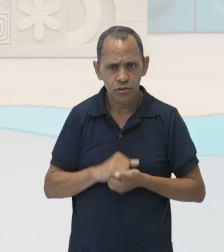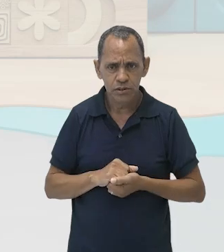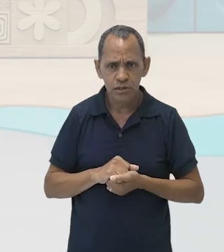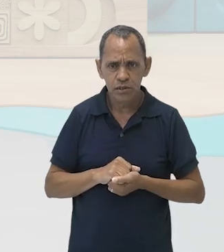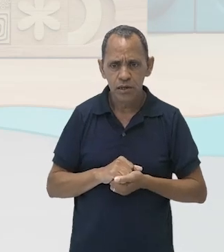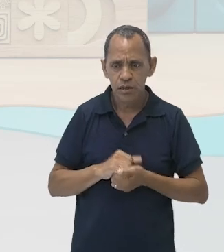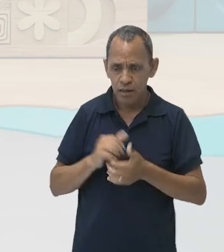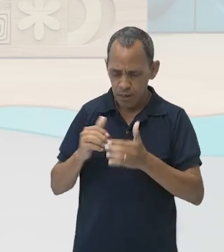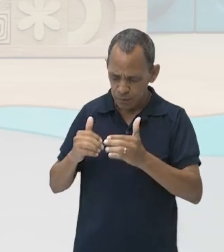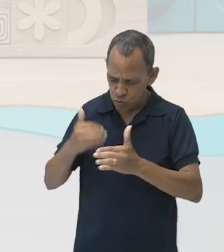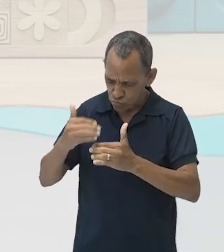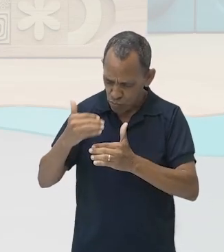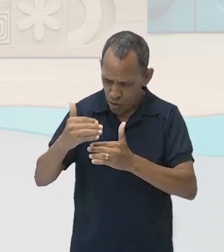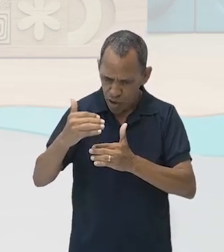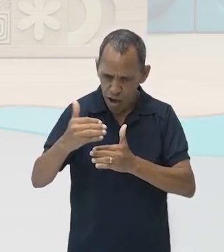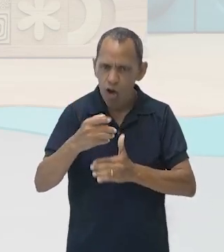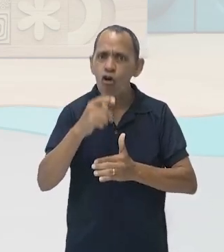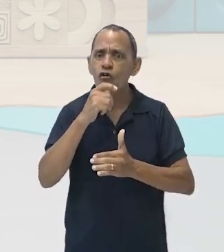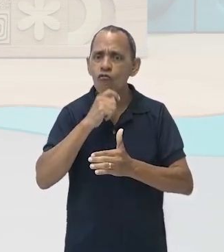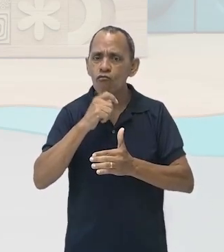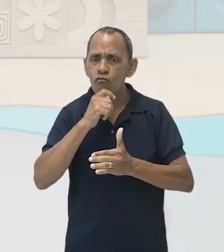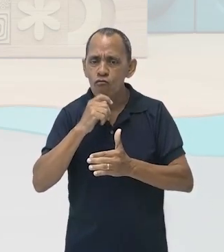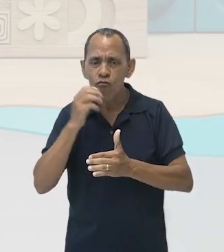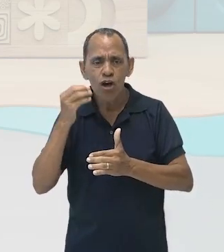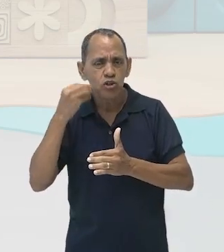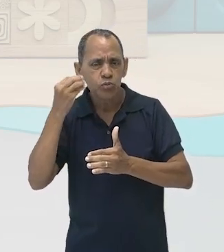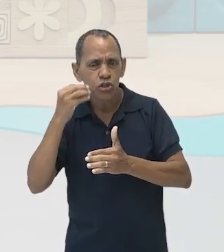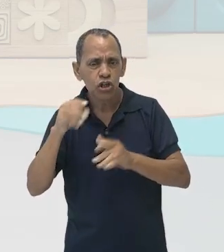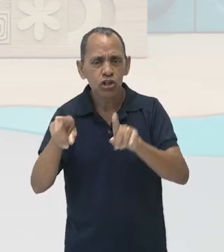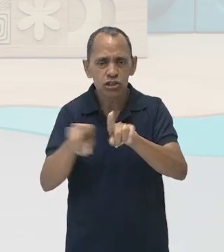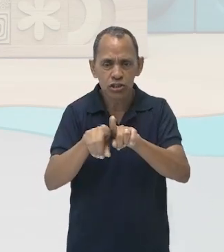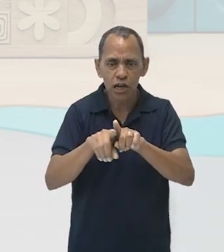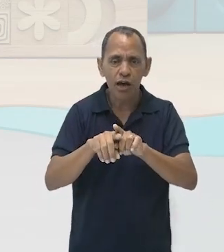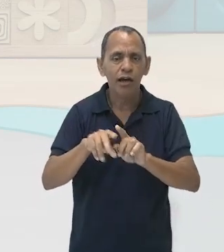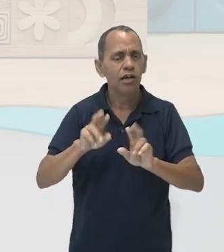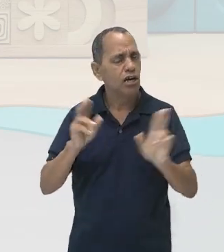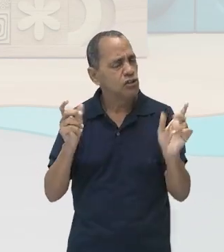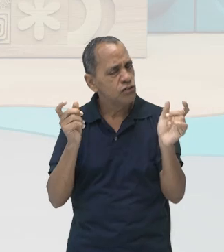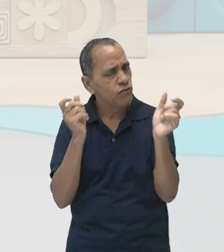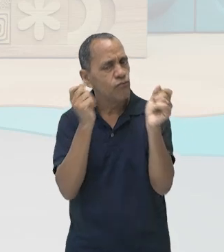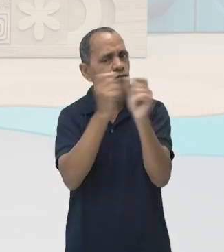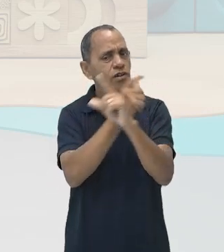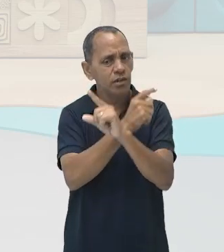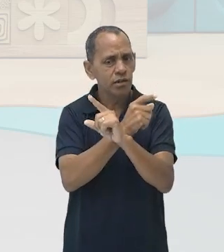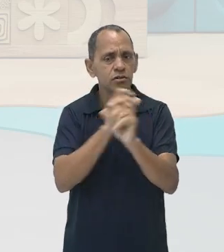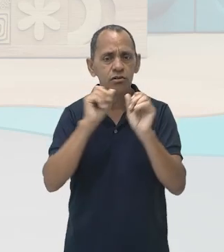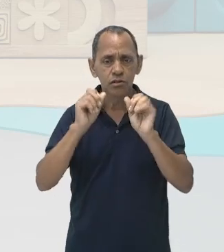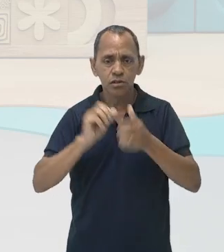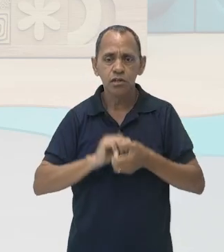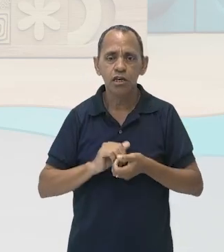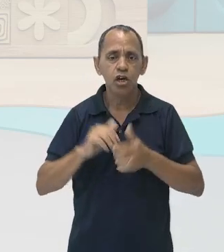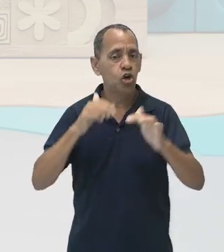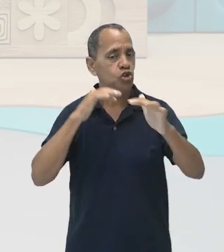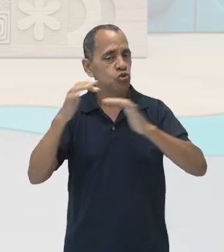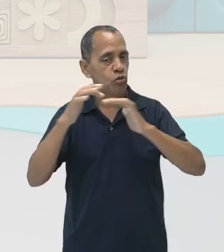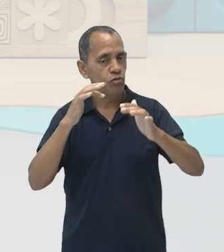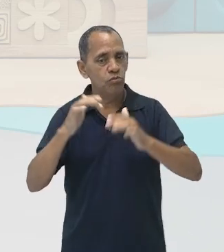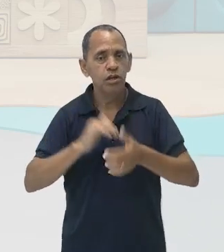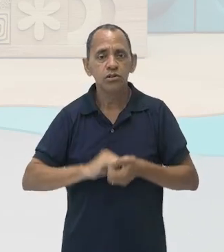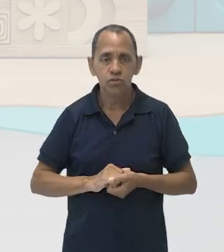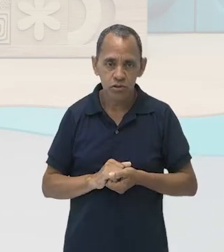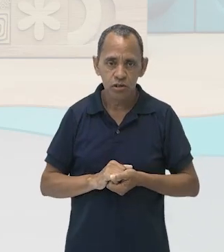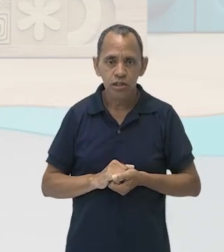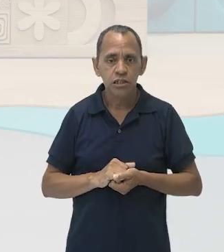ficando um pouco limitados, mas isso não impede de que os idosos dancem. Então, a gente já sabe que esse tipo